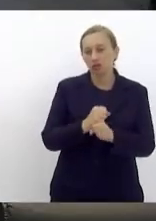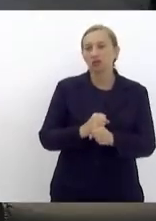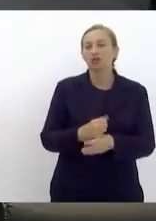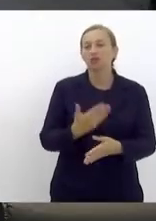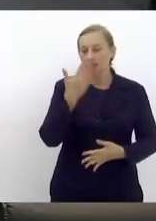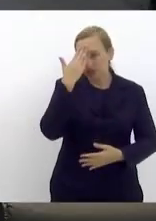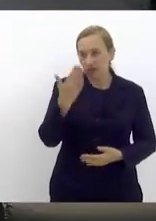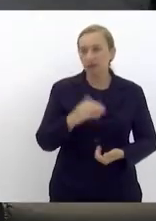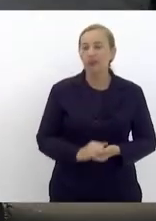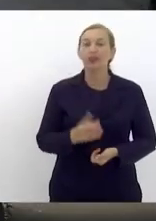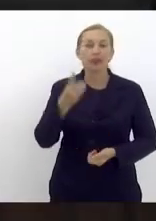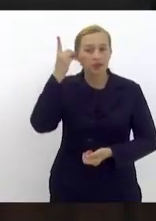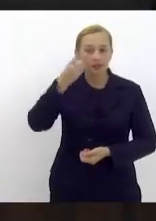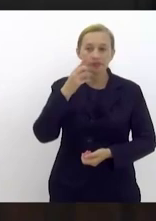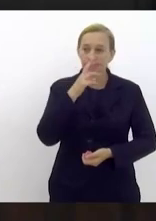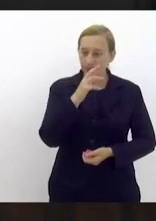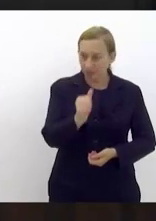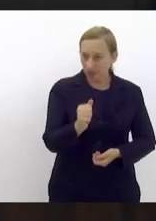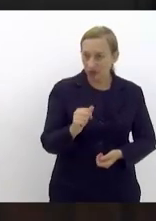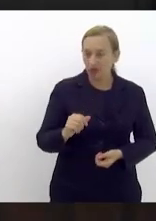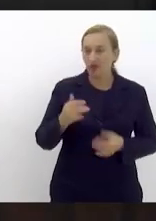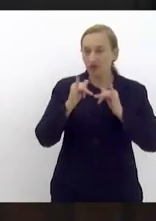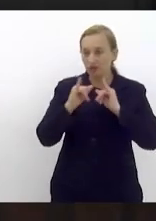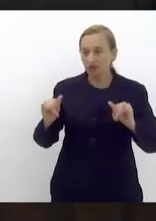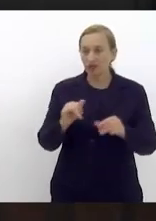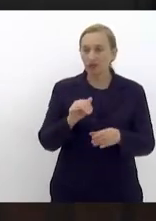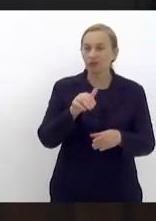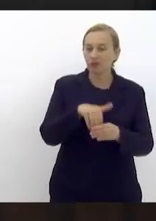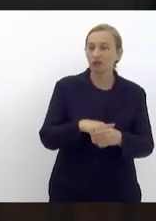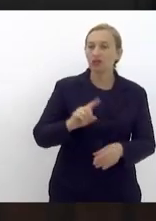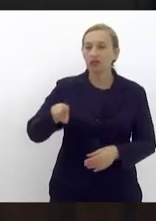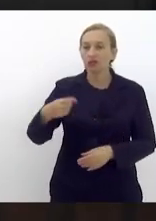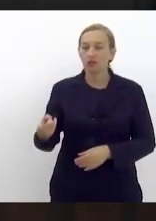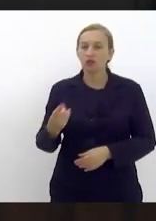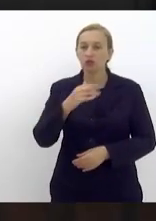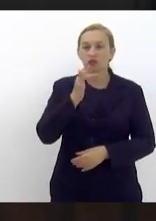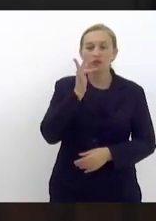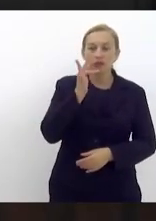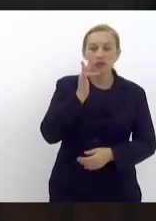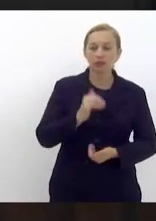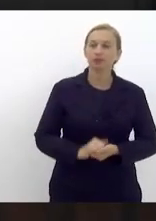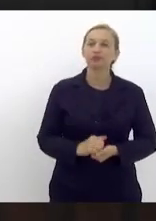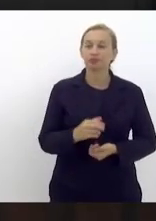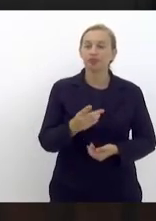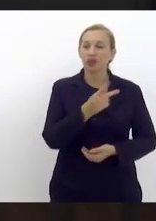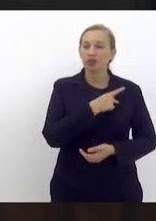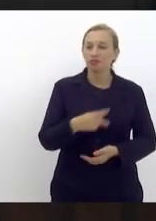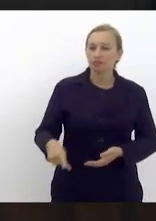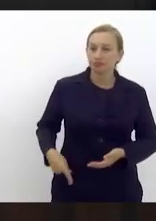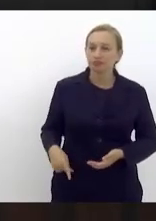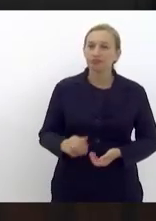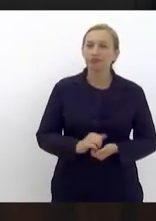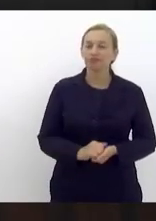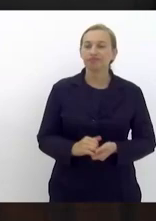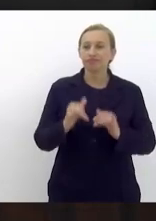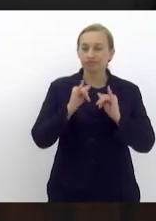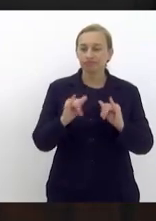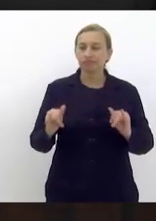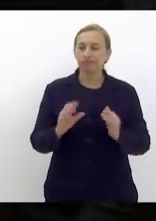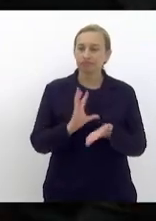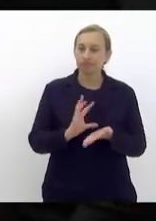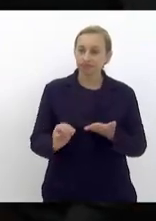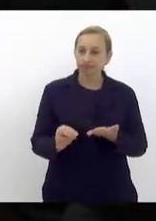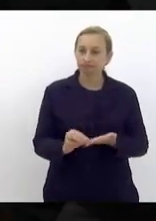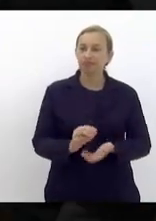Deputado Rodrigo Amorim, declaração de voto. Logo em seguida, deputado Jorge Felipe Neto. Presidente, minha declaração de voto sobre a